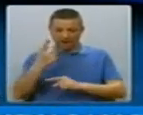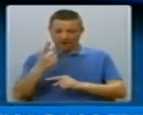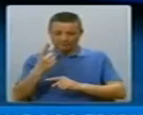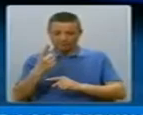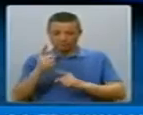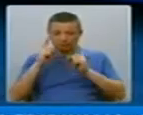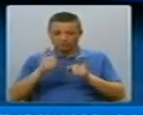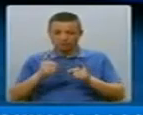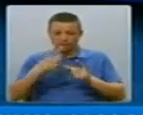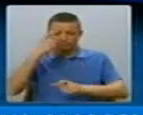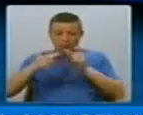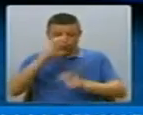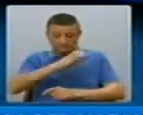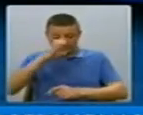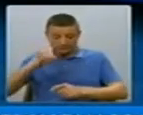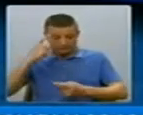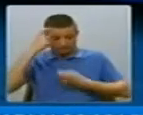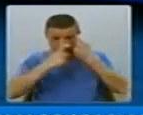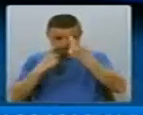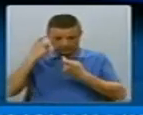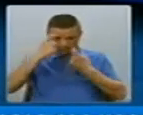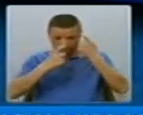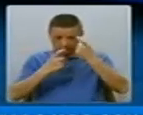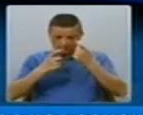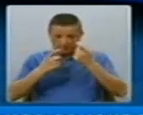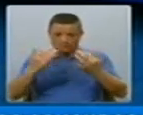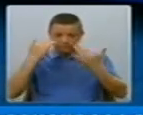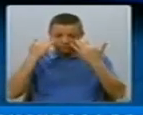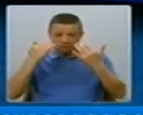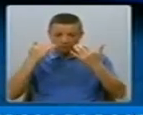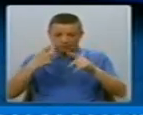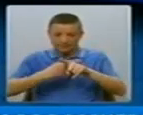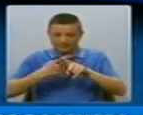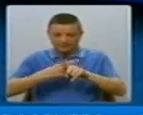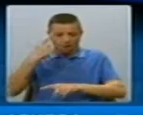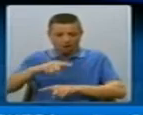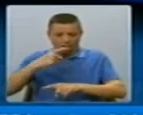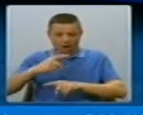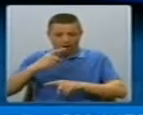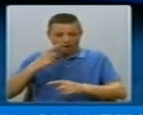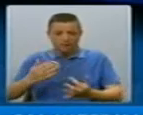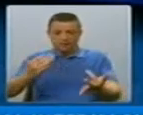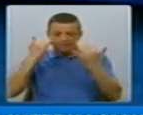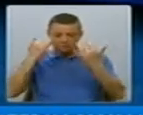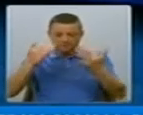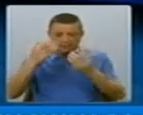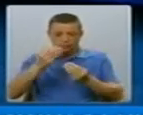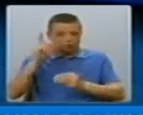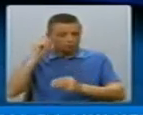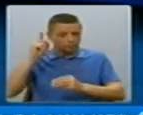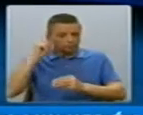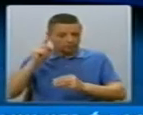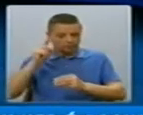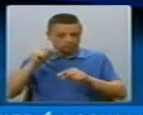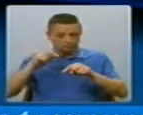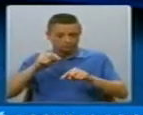que os cientistas pensavam. E isto é uma notícia interessante, porque vem ao encontro também daquilo que foi uma das notícias muito importantes, muito interessantes. Nós contámos aqui